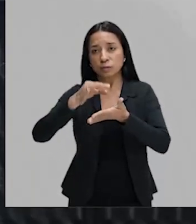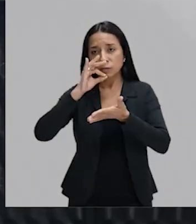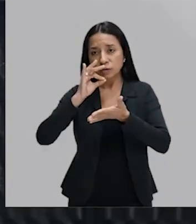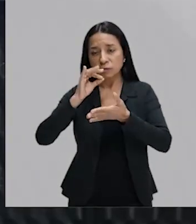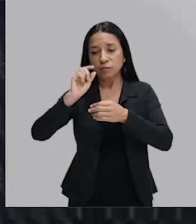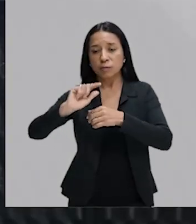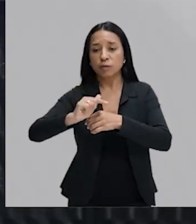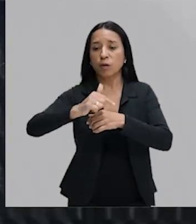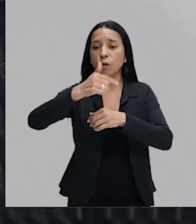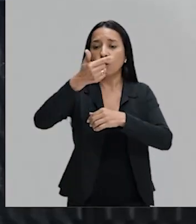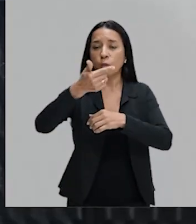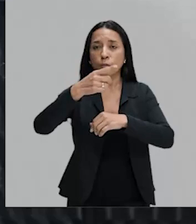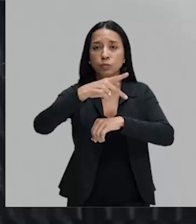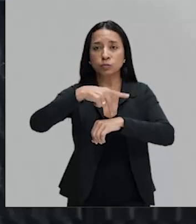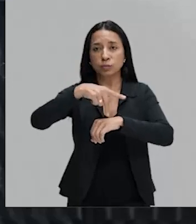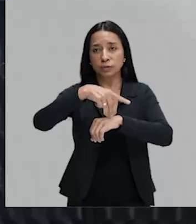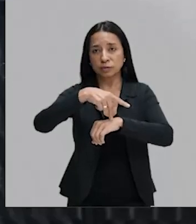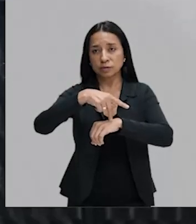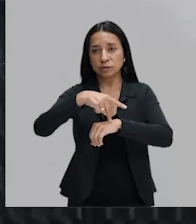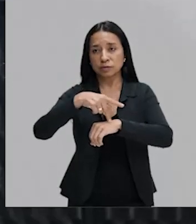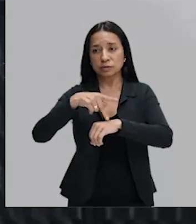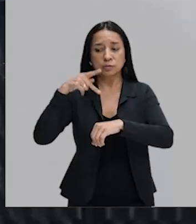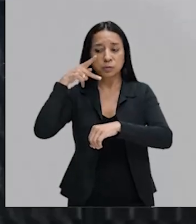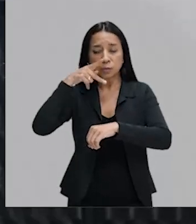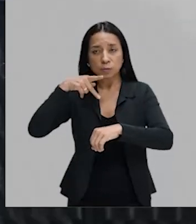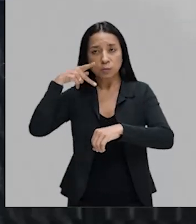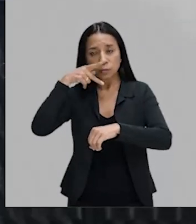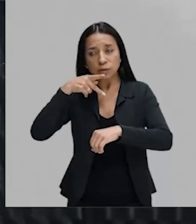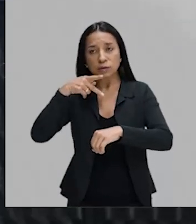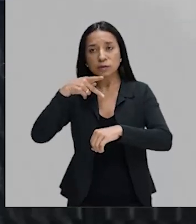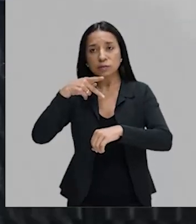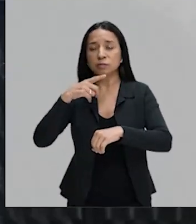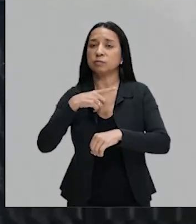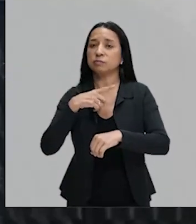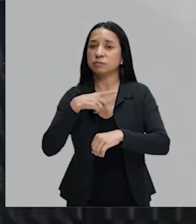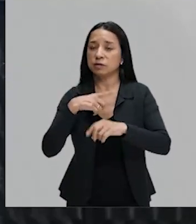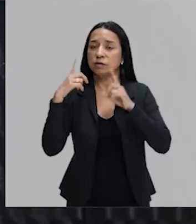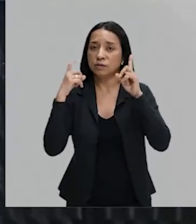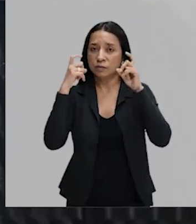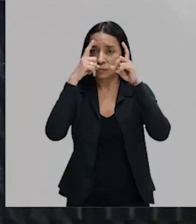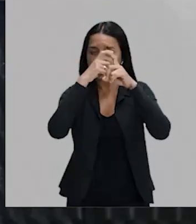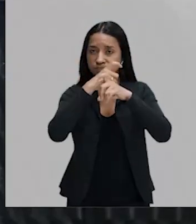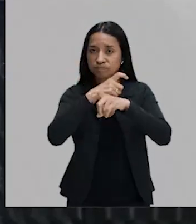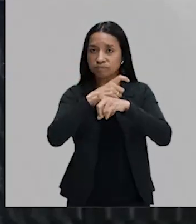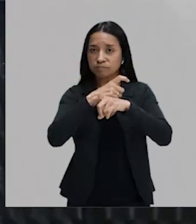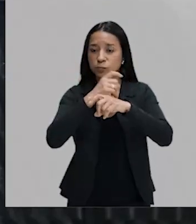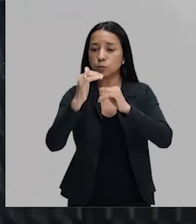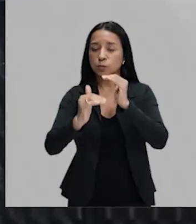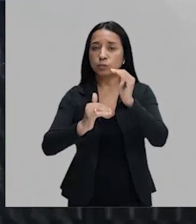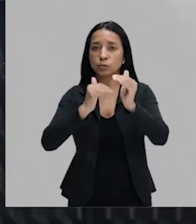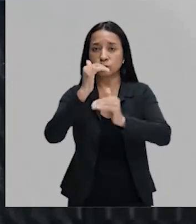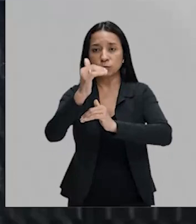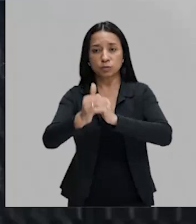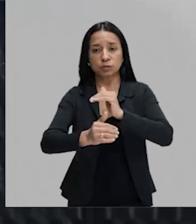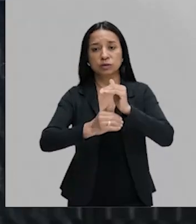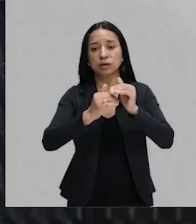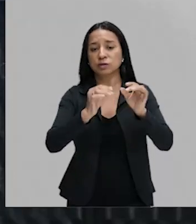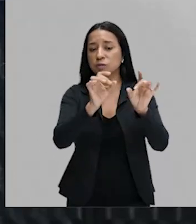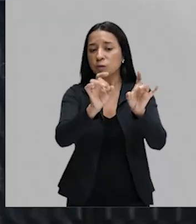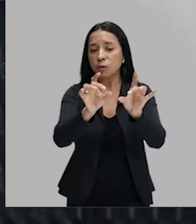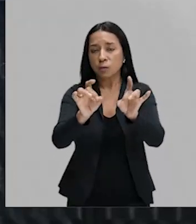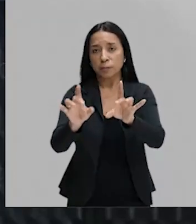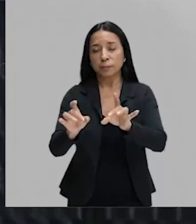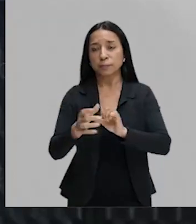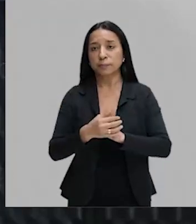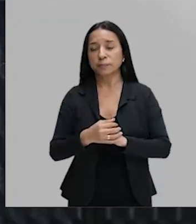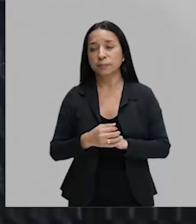mercado externo na região do Vale do Paraíba, existe certas dificuldades no processo de escoamento.